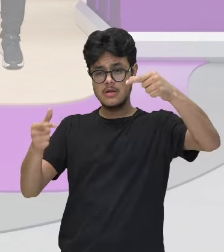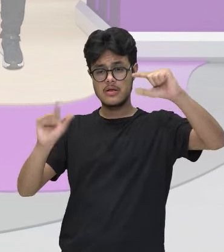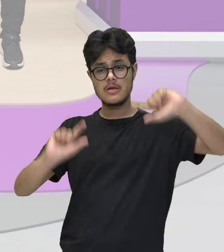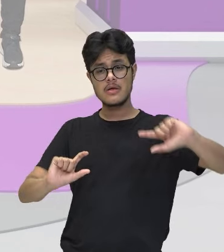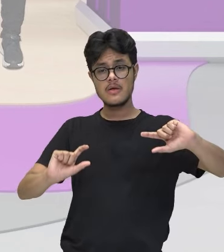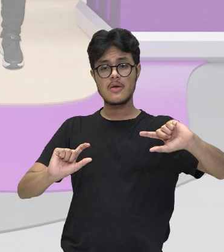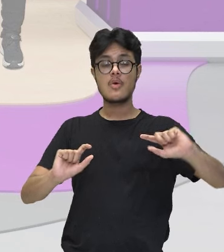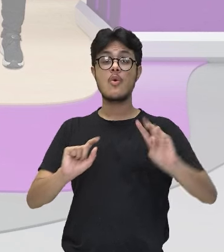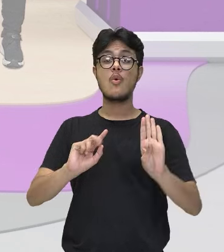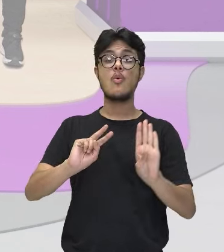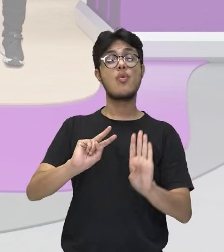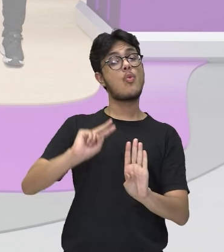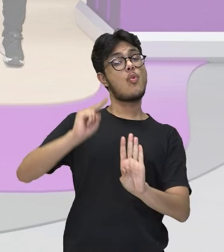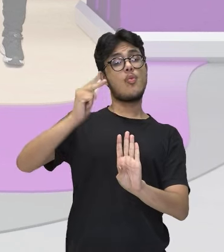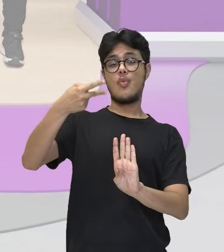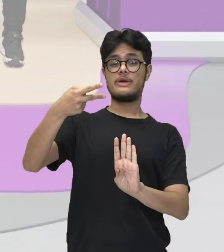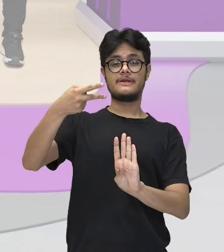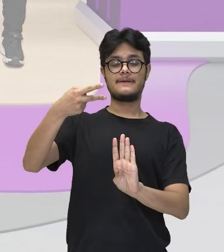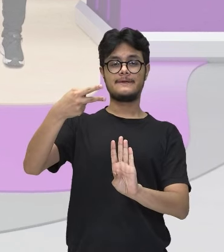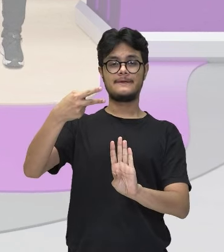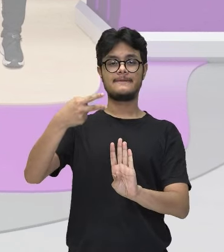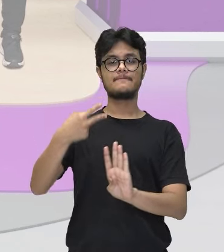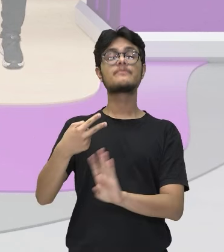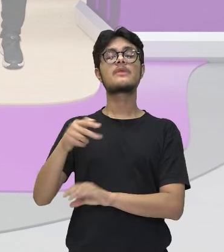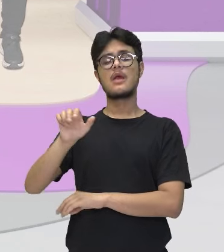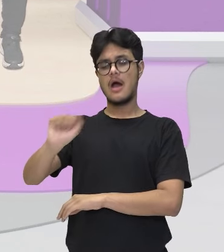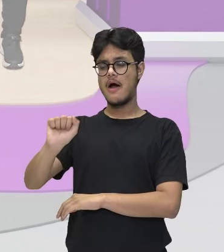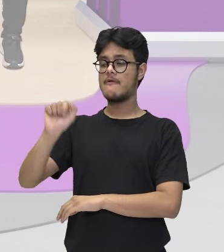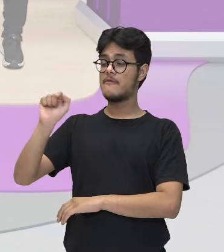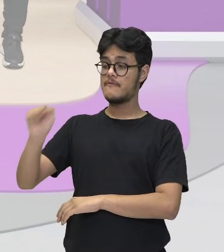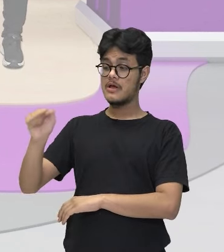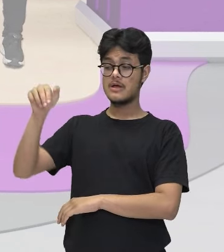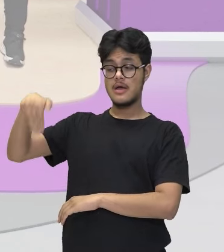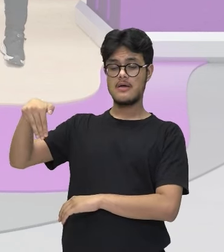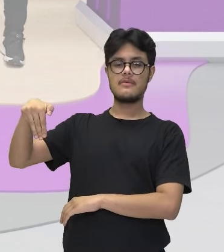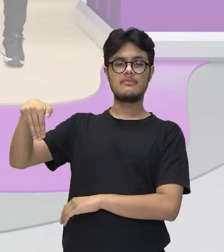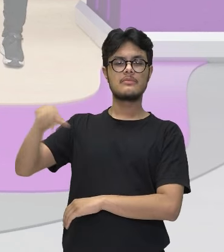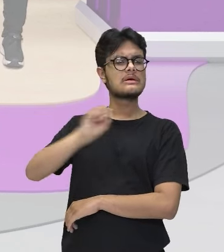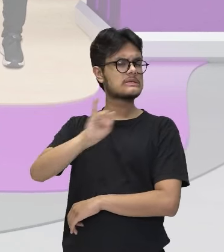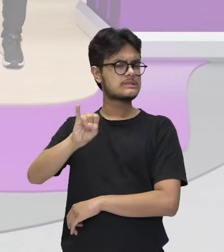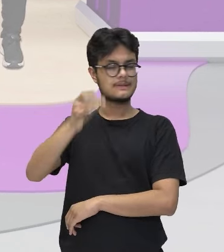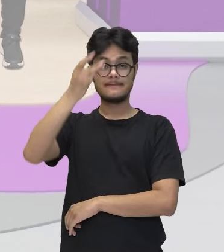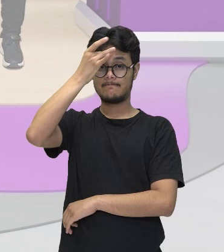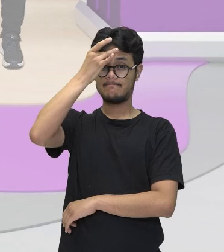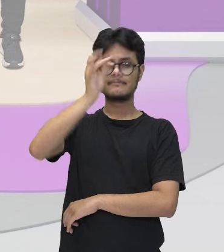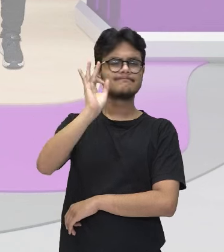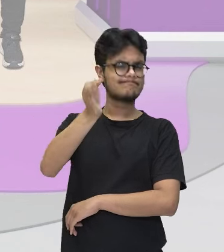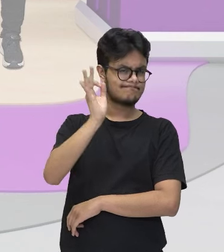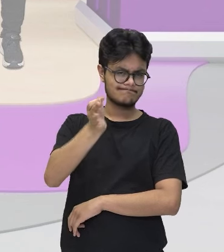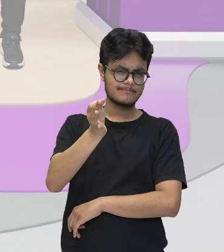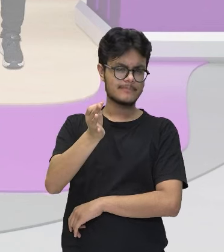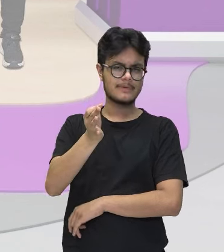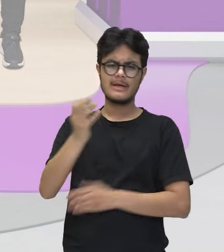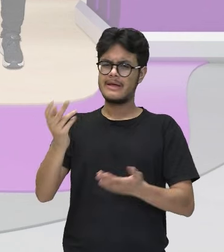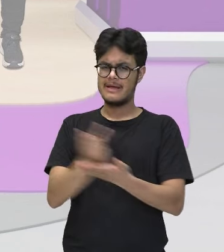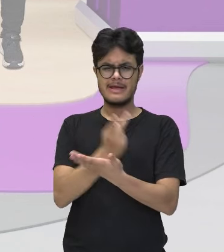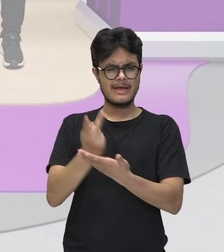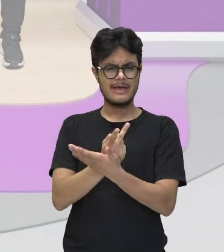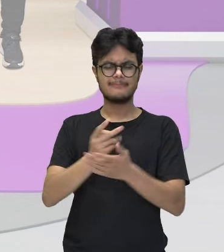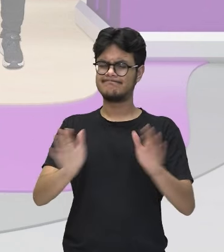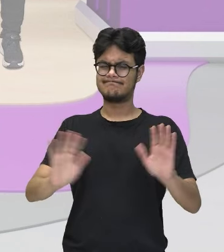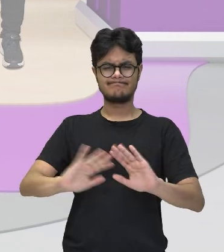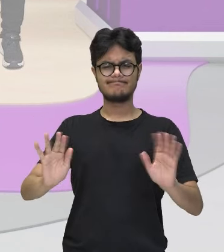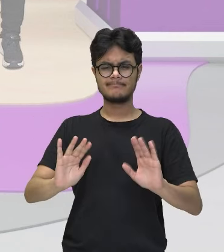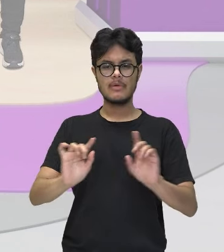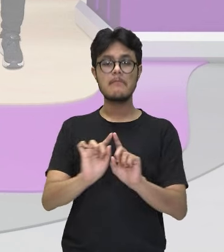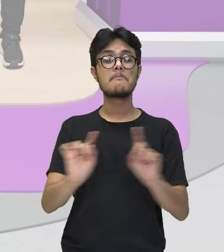hipotenusa pela projeção desse cateto na hipotenusa. Se a gente memorizar essa relação, não vamos depender de letras